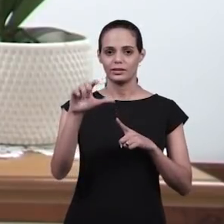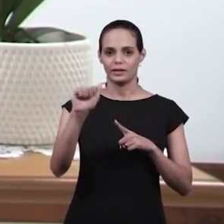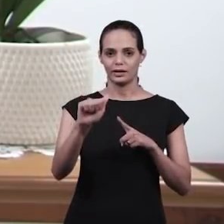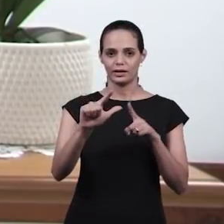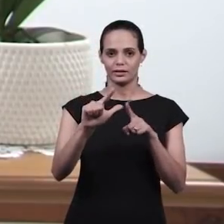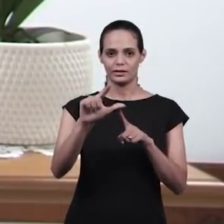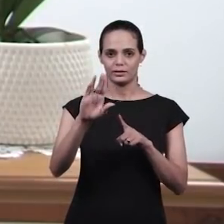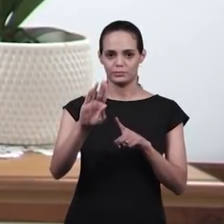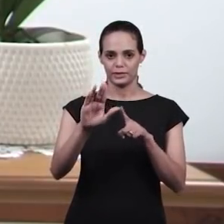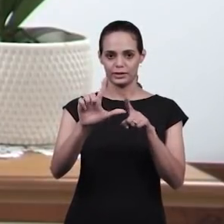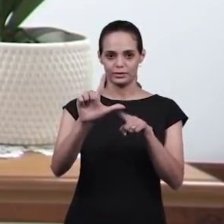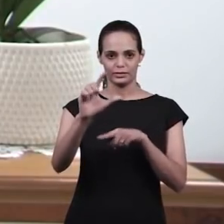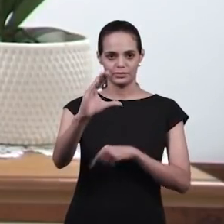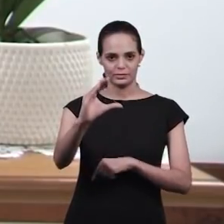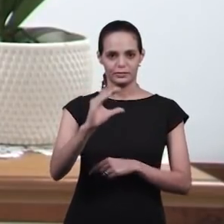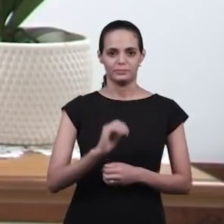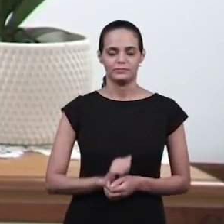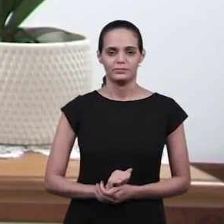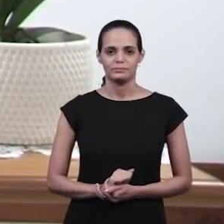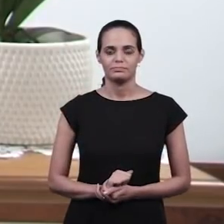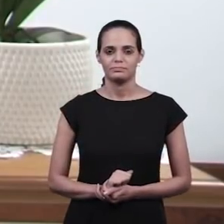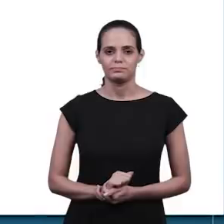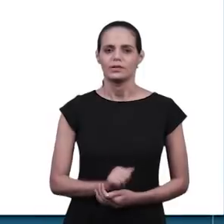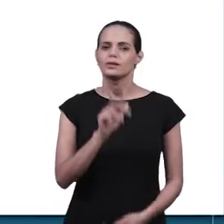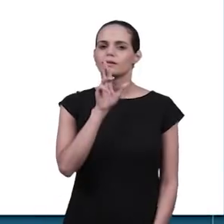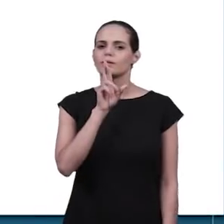em 3 letras, A, B e C.